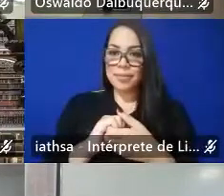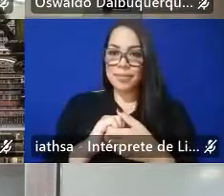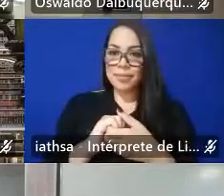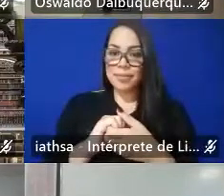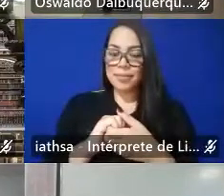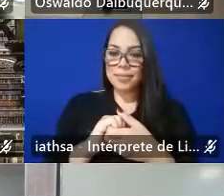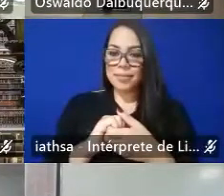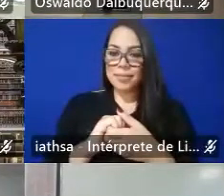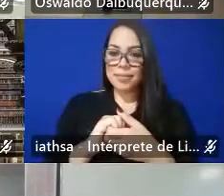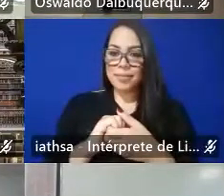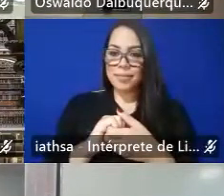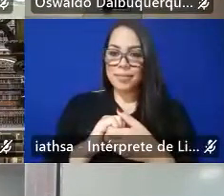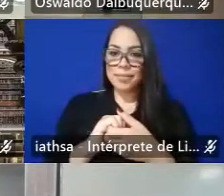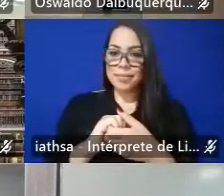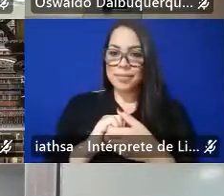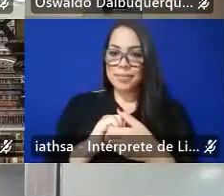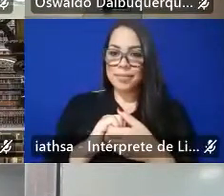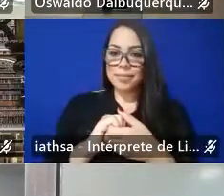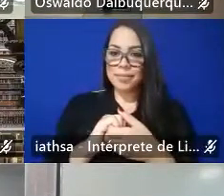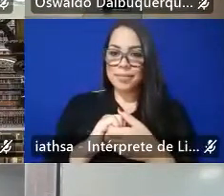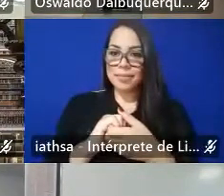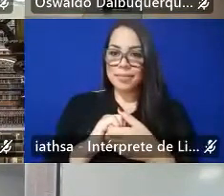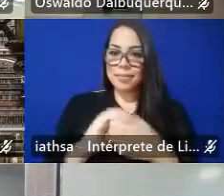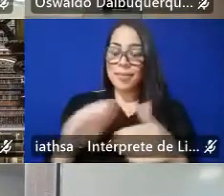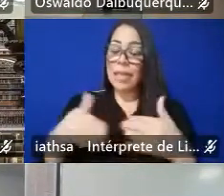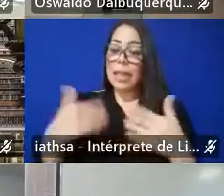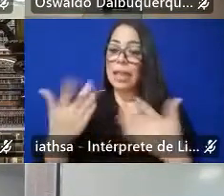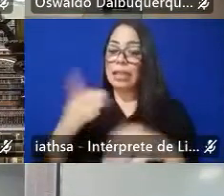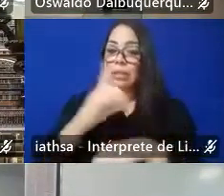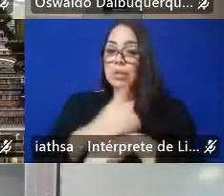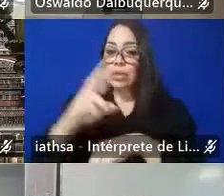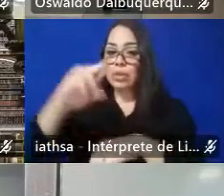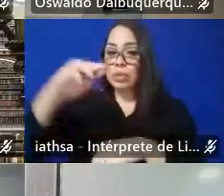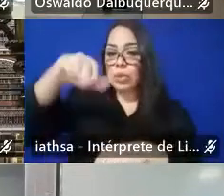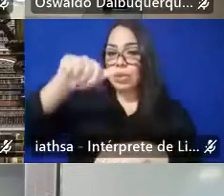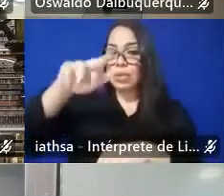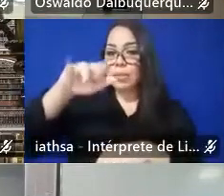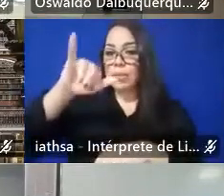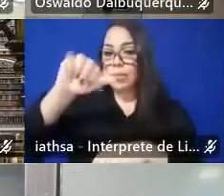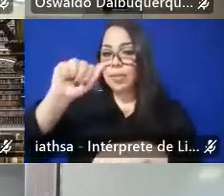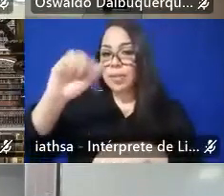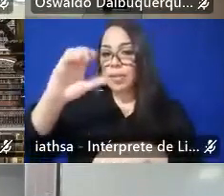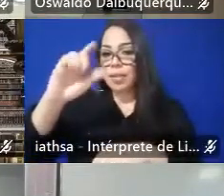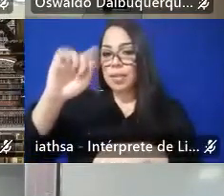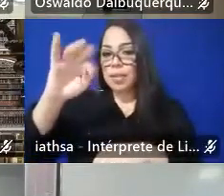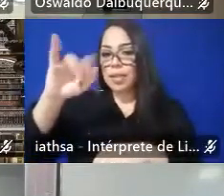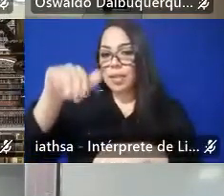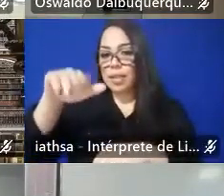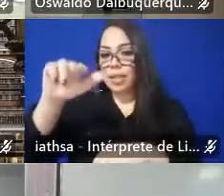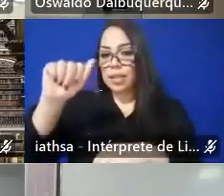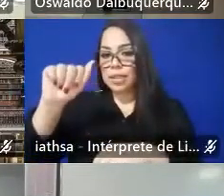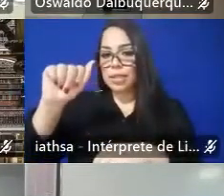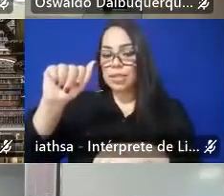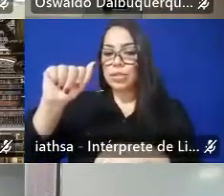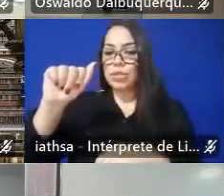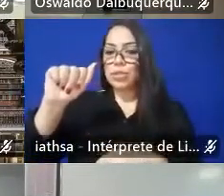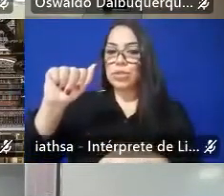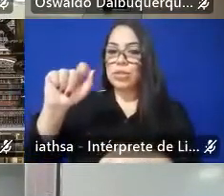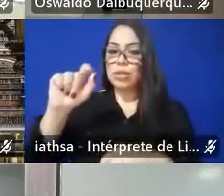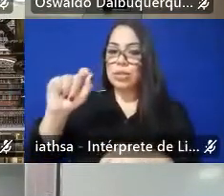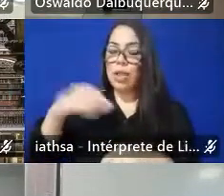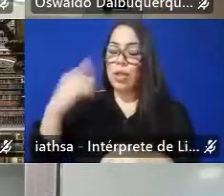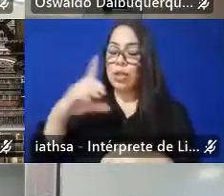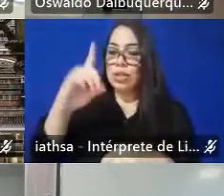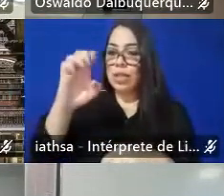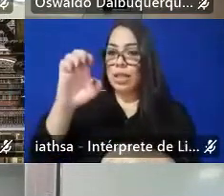e a doutora Maria Cristina Palhares dos Anjos Celestiais Nossa de cana